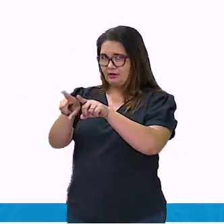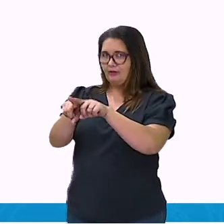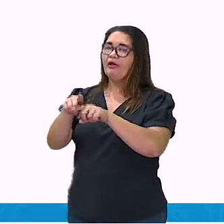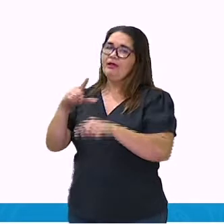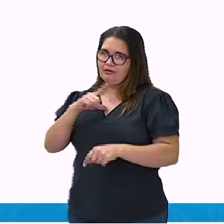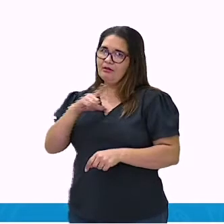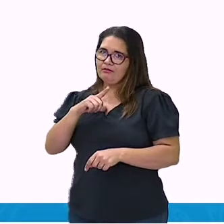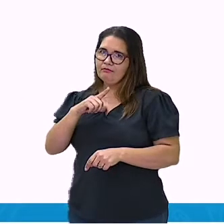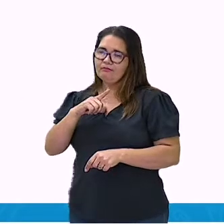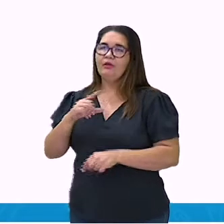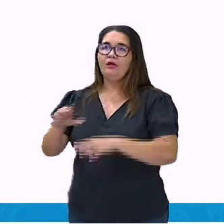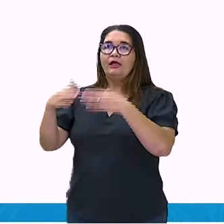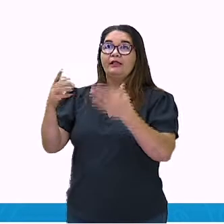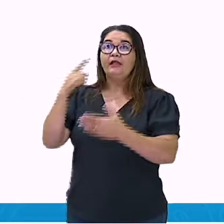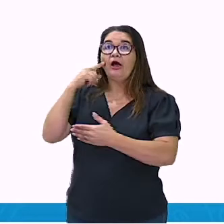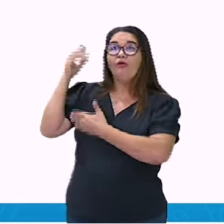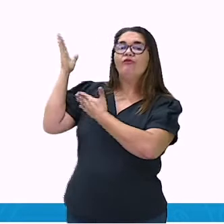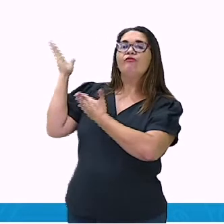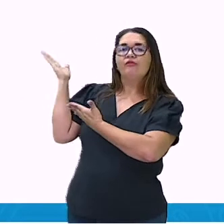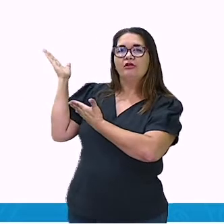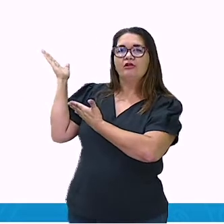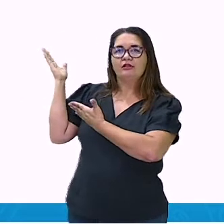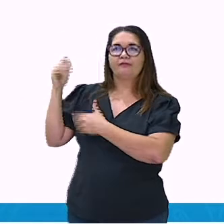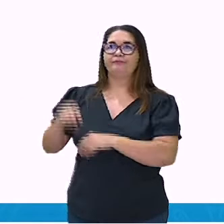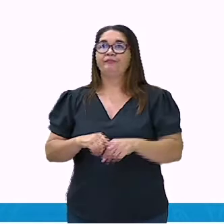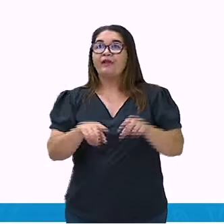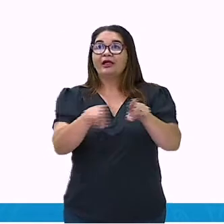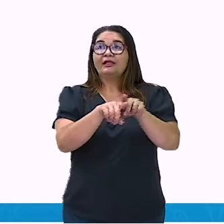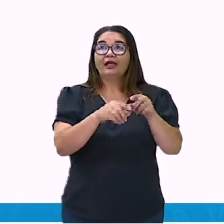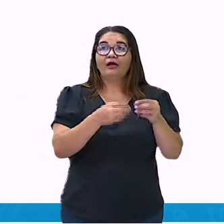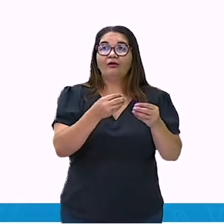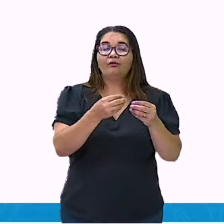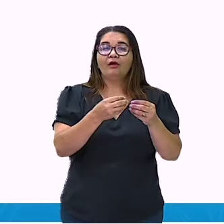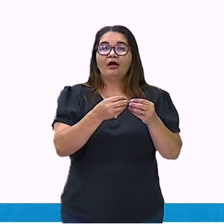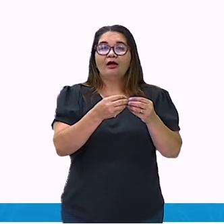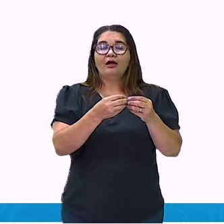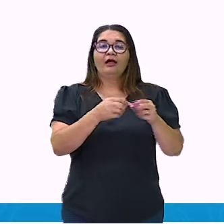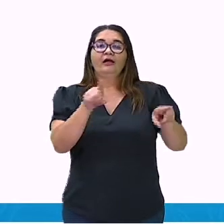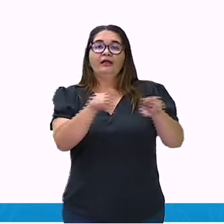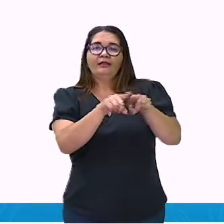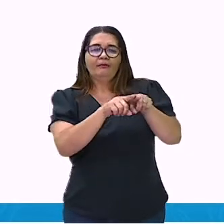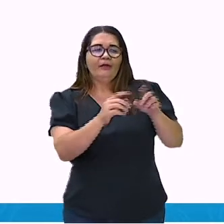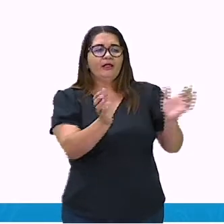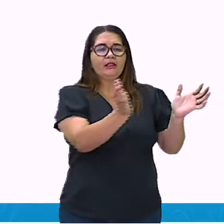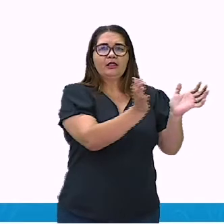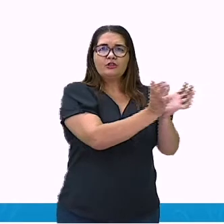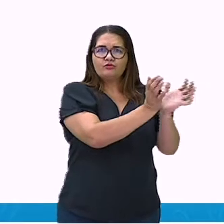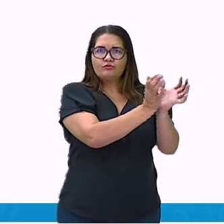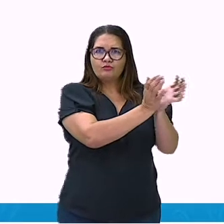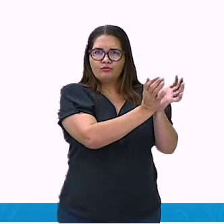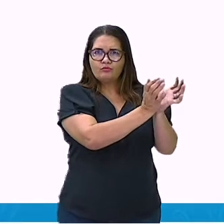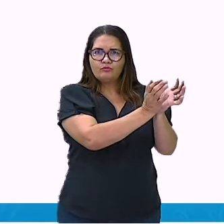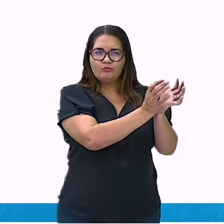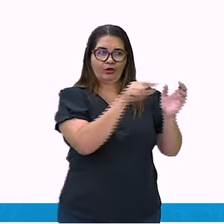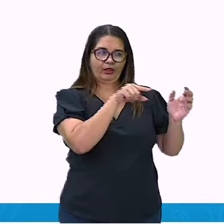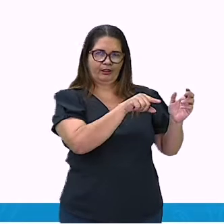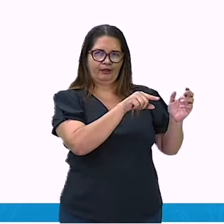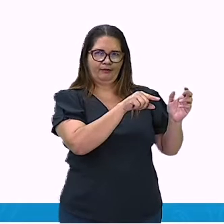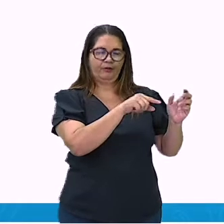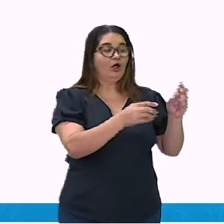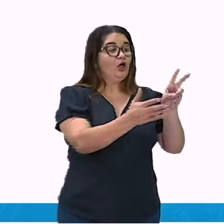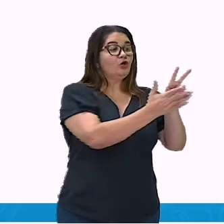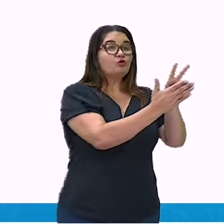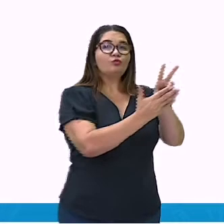é por hierarquia, hereditariedade. Não é por hereditariedade. Mas